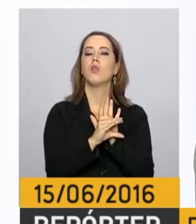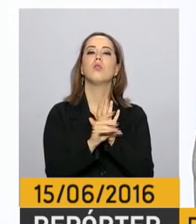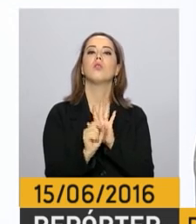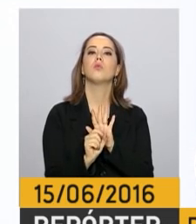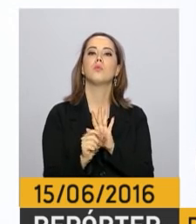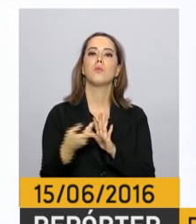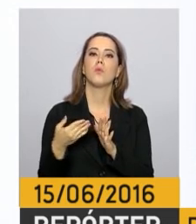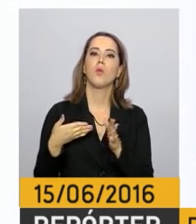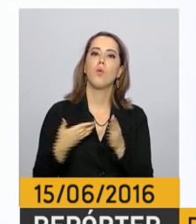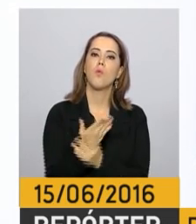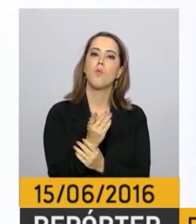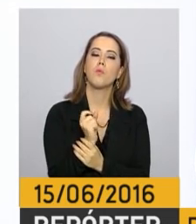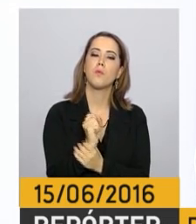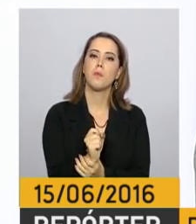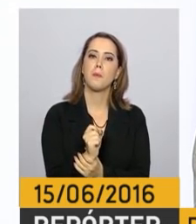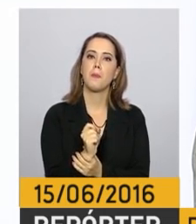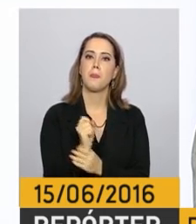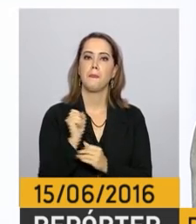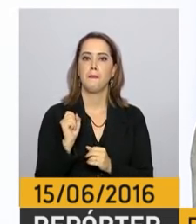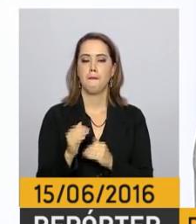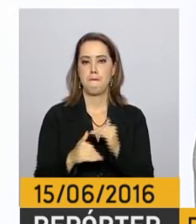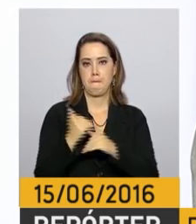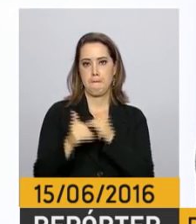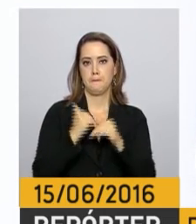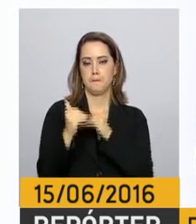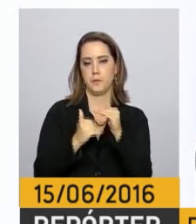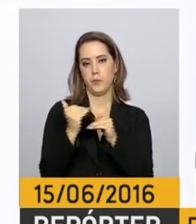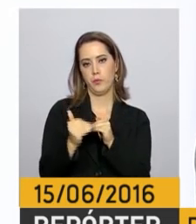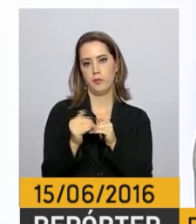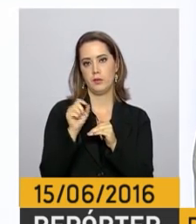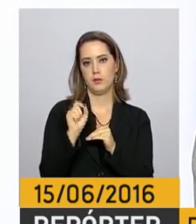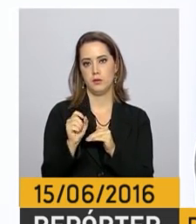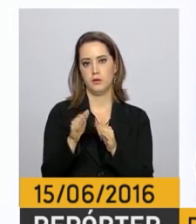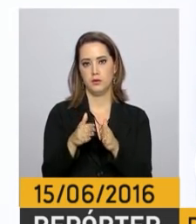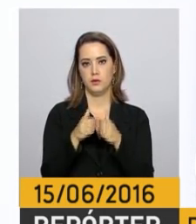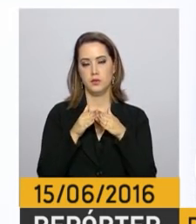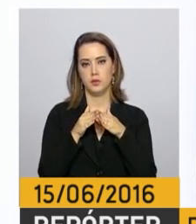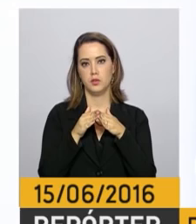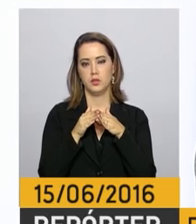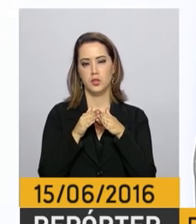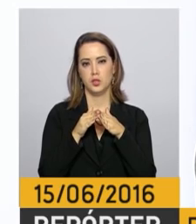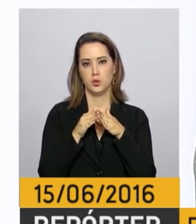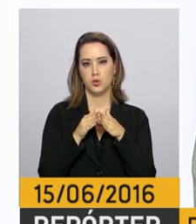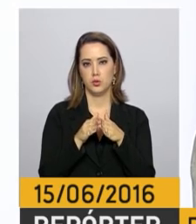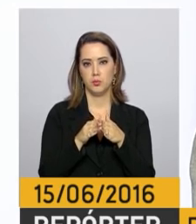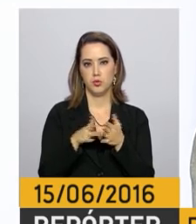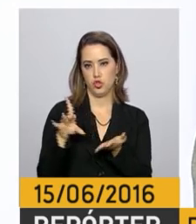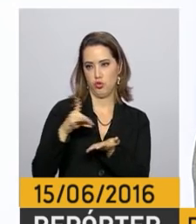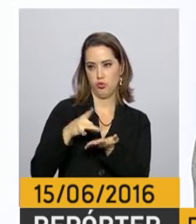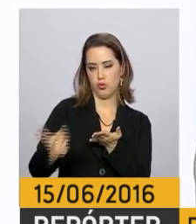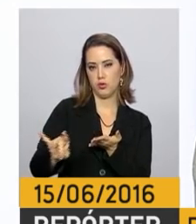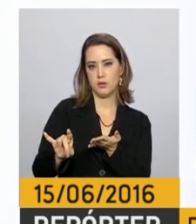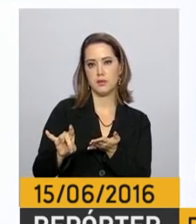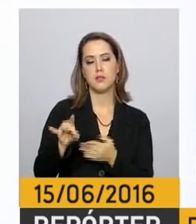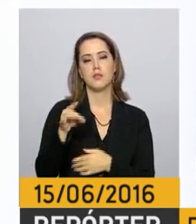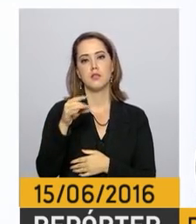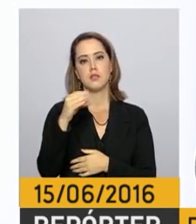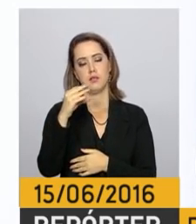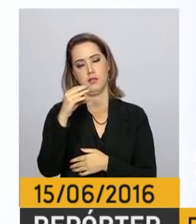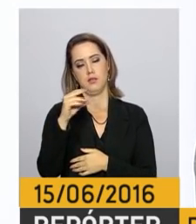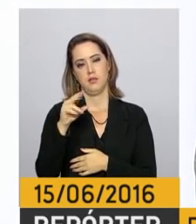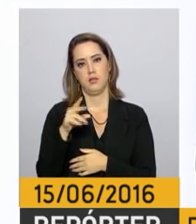a aprovação aí desse o avanço do pedido de cassação do presidente da Câmara, Eduardo